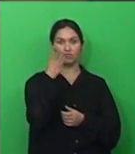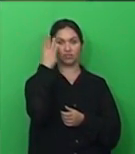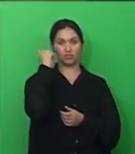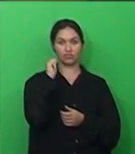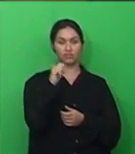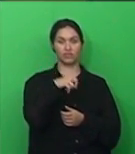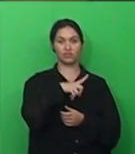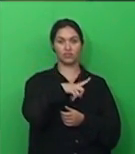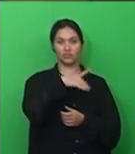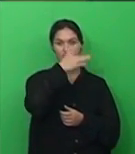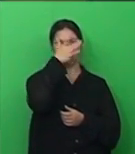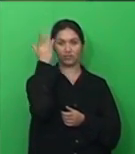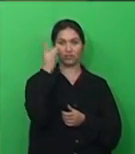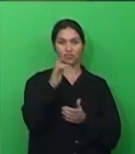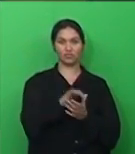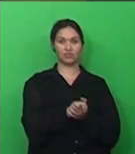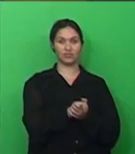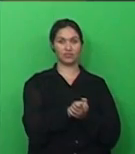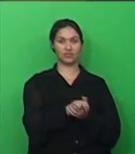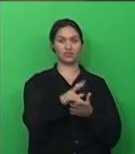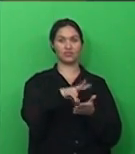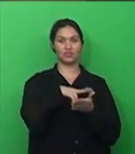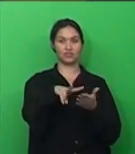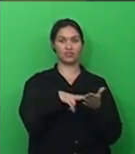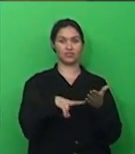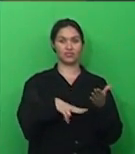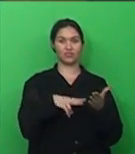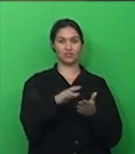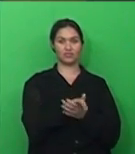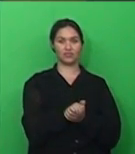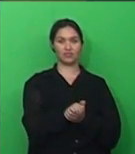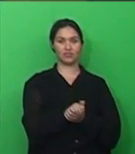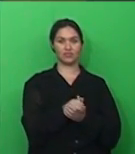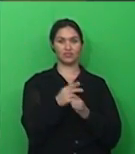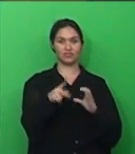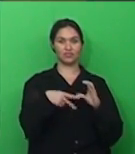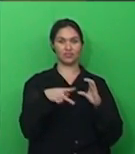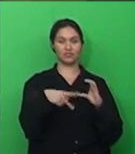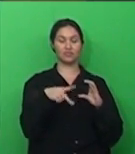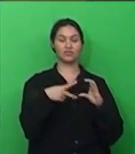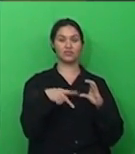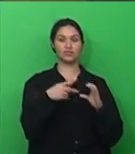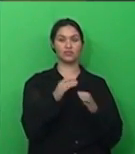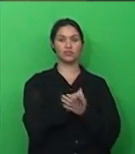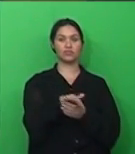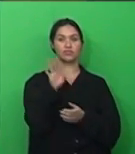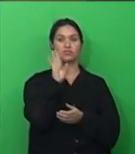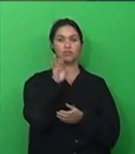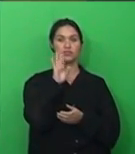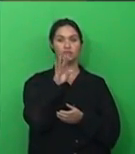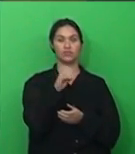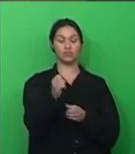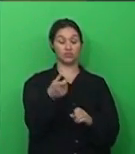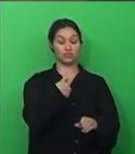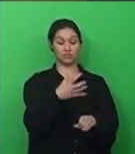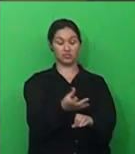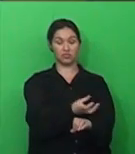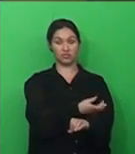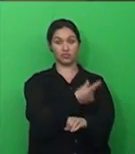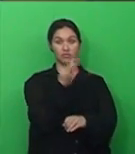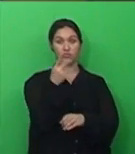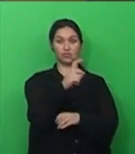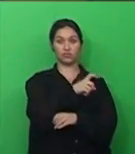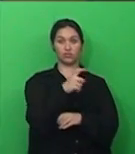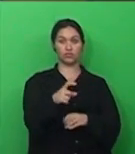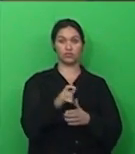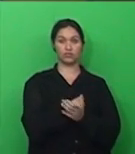lê o Lorca, né, aqui nessa câmera, muito massa, muito legal mesmo, eu fiquei emocionada com as suas palavras, principalmente